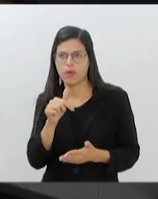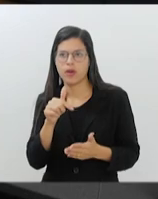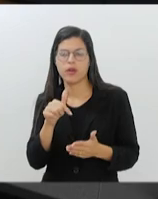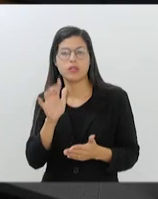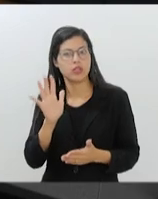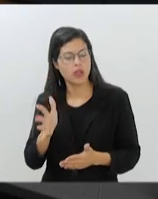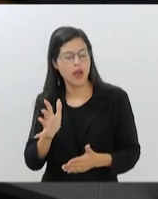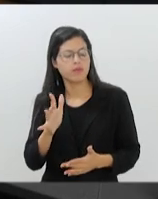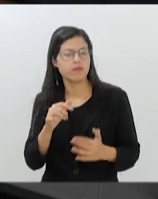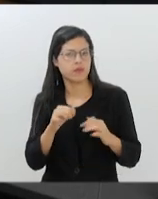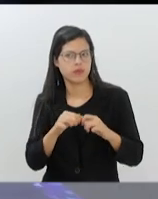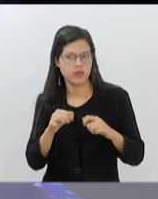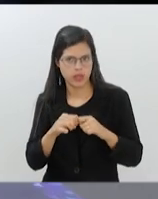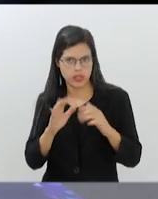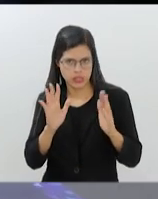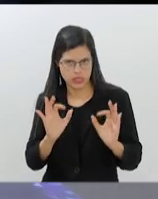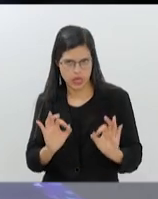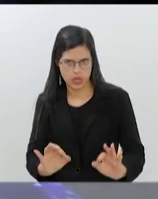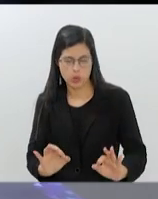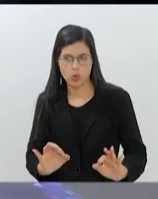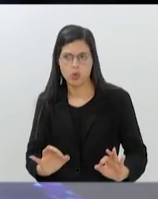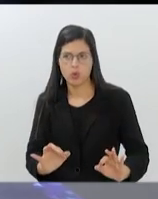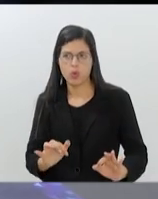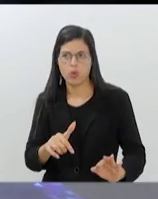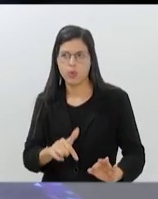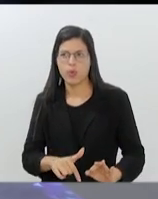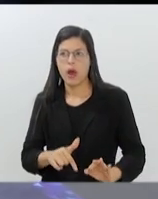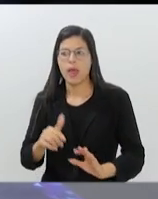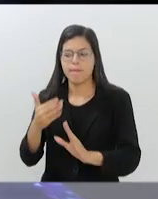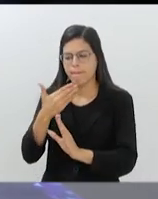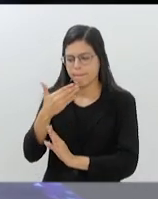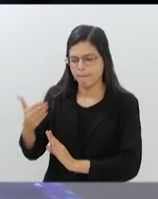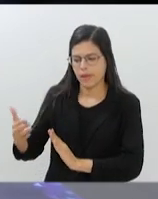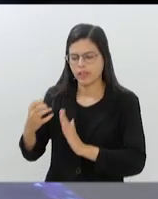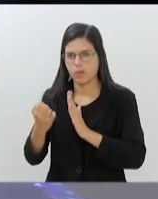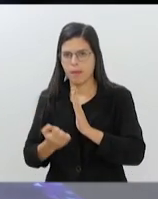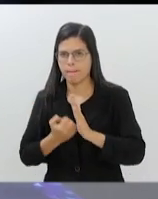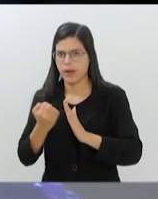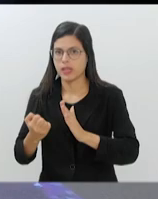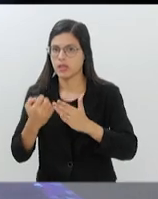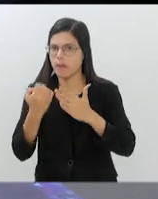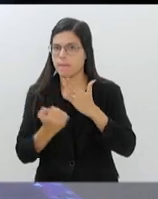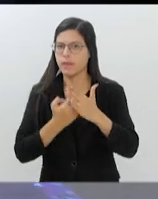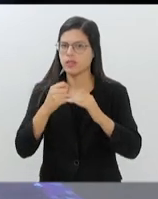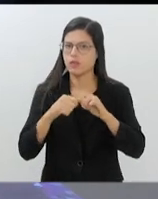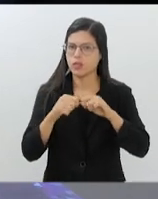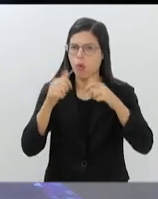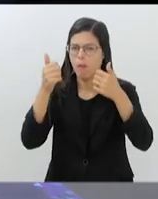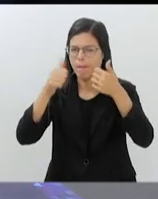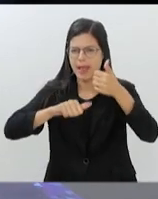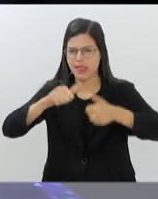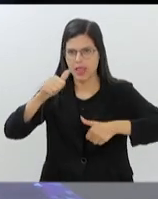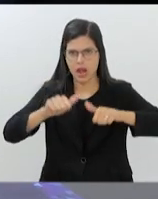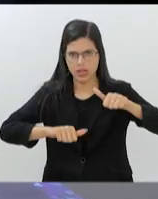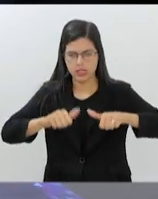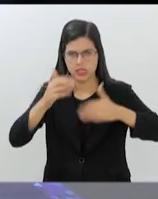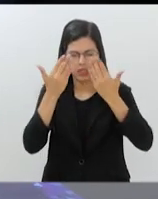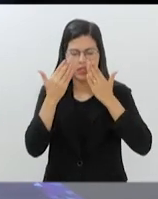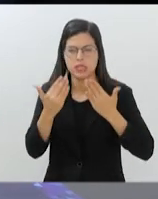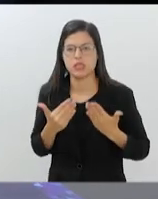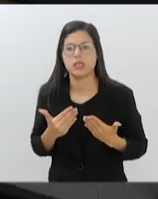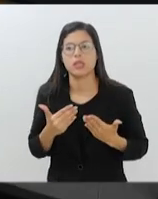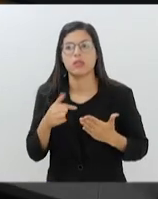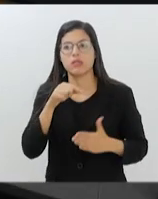habitualmente correto aí o senhor submete aquele veículo à agência sim agência vai fazer um novo crio uhum o senhor disse